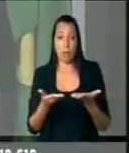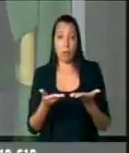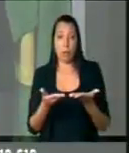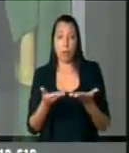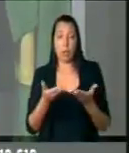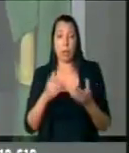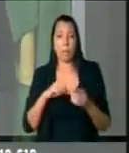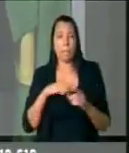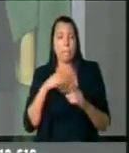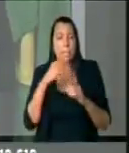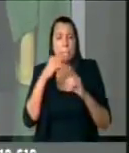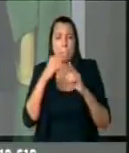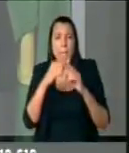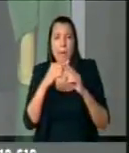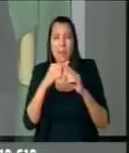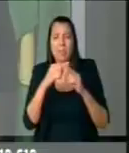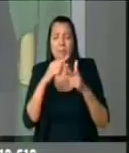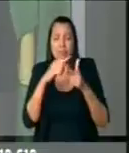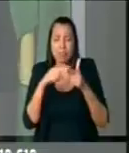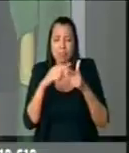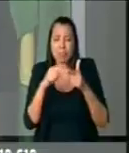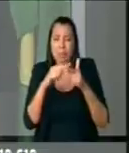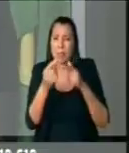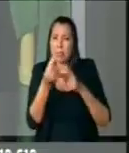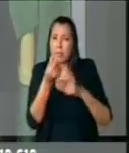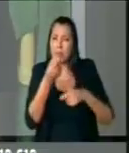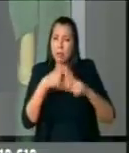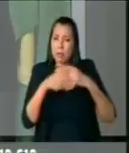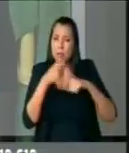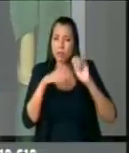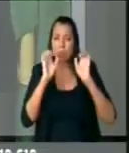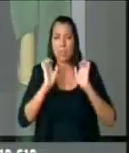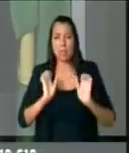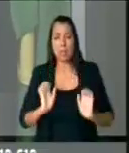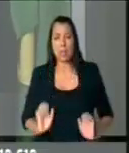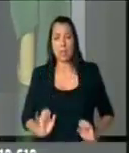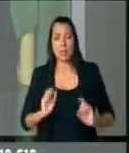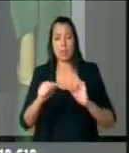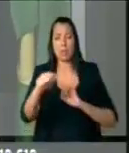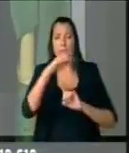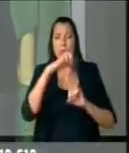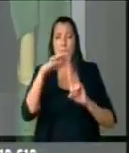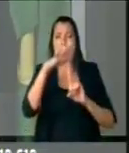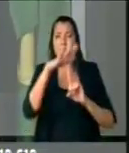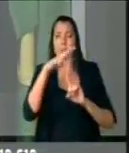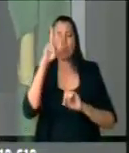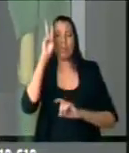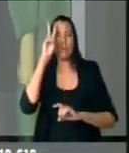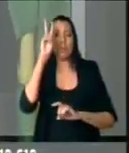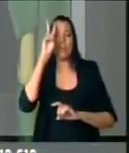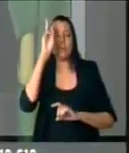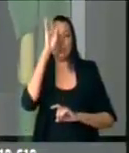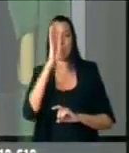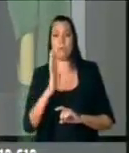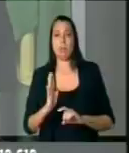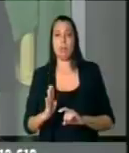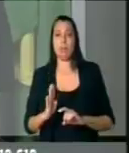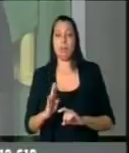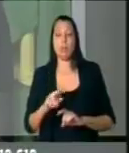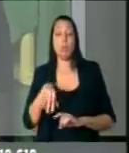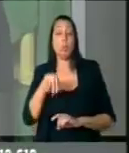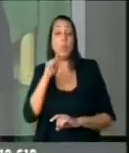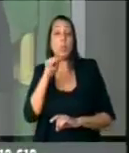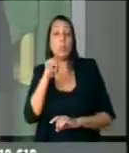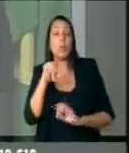mais grave crise econômica, ética, moral, social da história do Brasil.